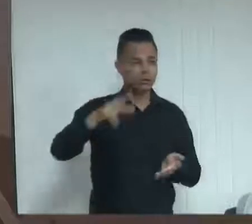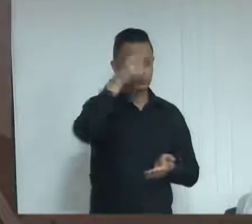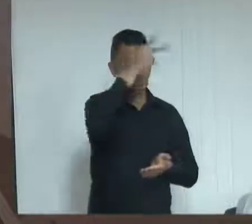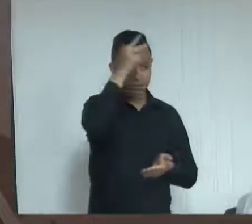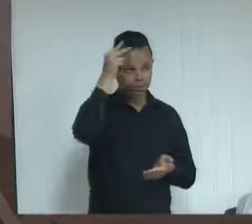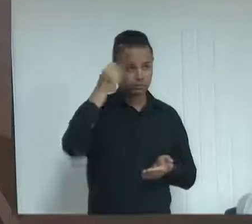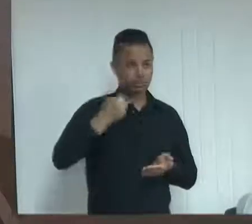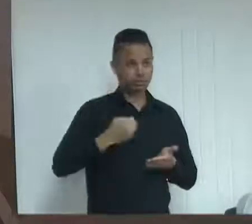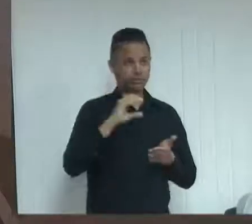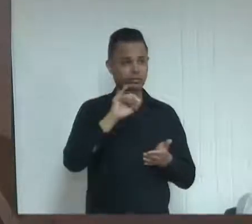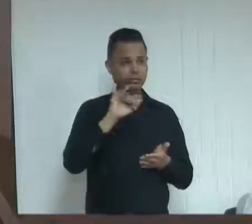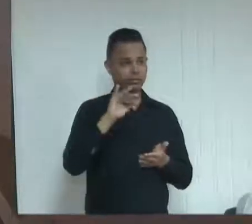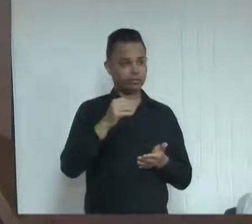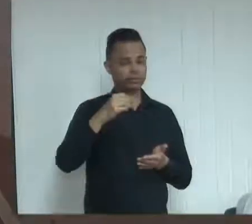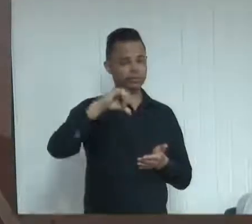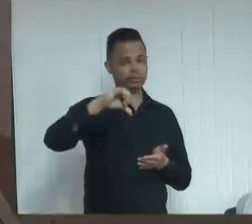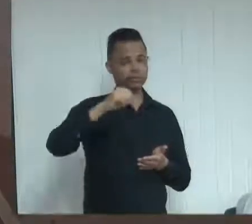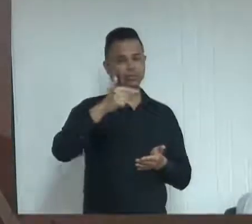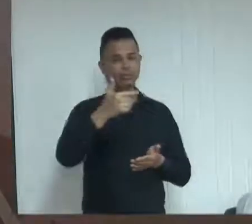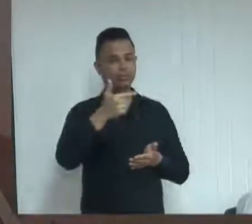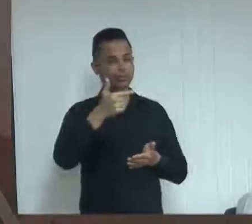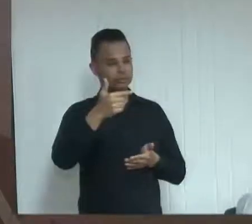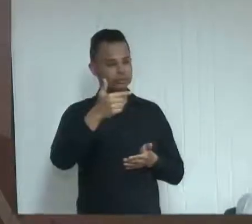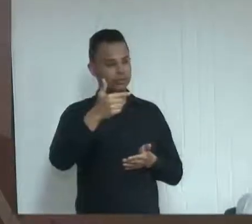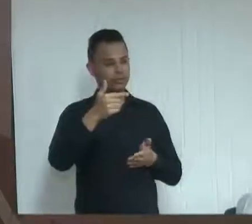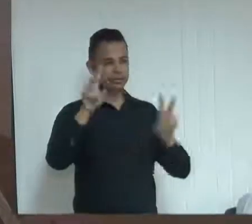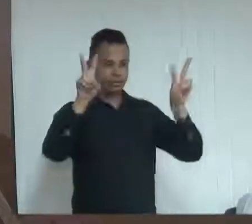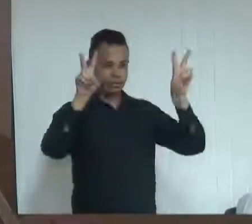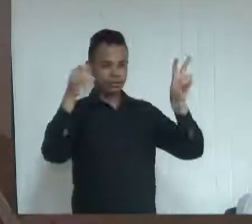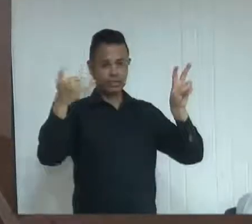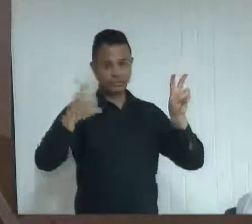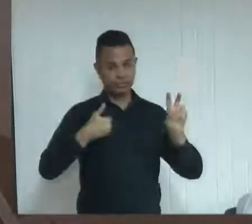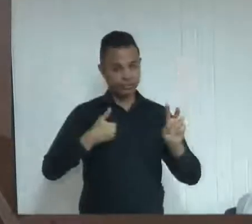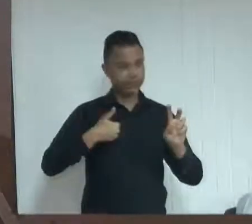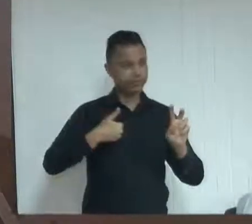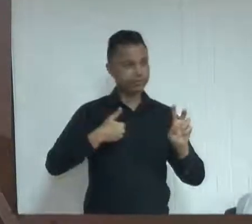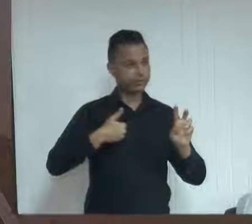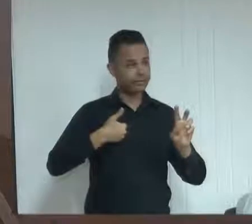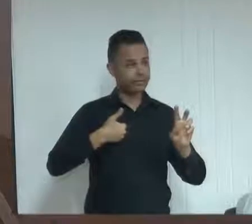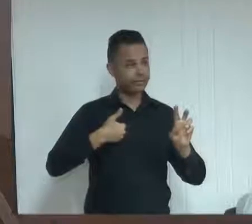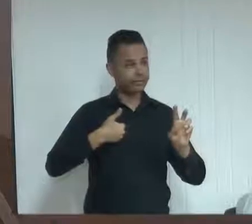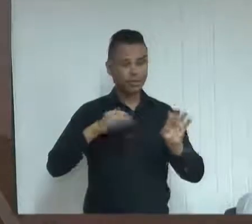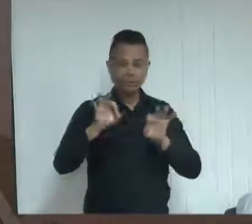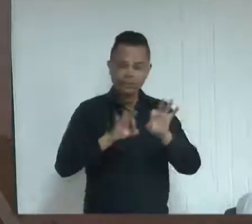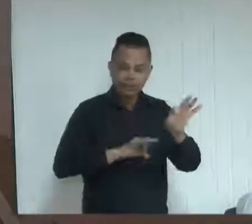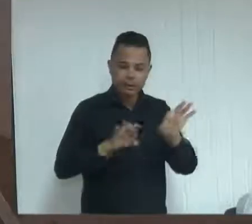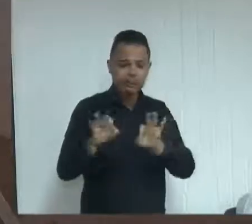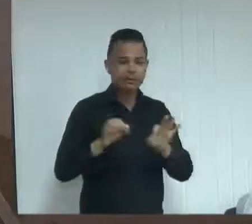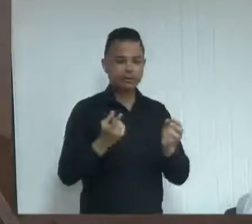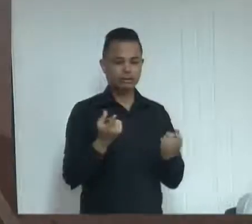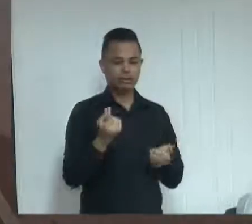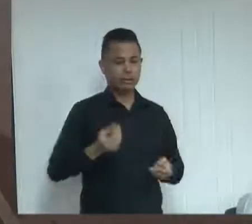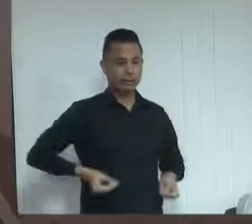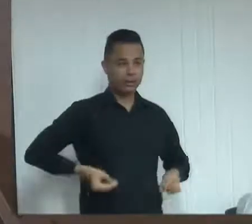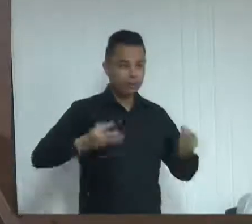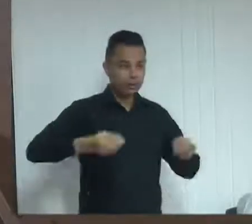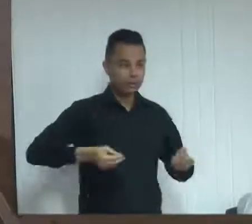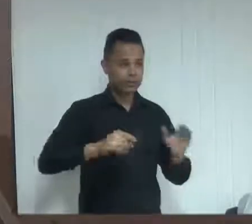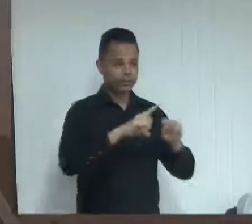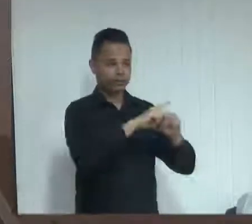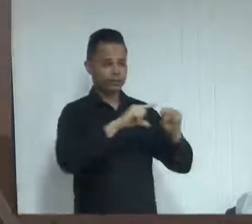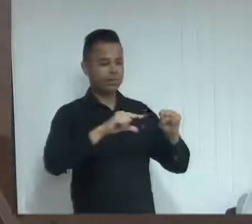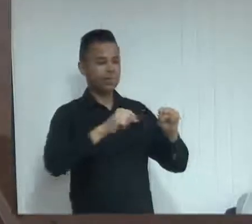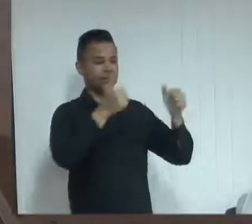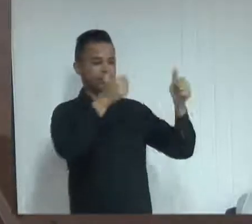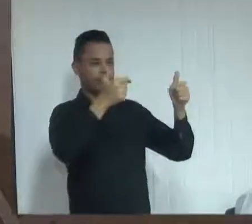ofício 92 de 2018, diz o seguinte, abre aspas, na qualidade de ordenador de despesa, declaro, conforme os termos do artigo,